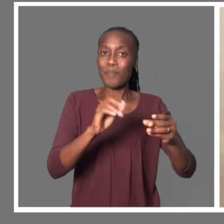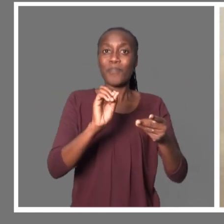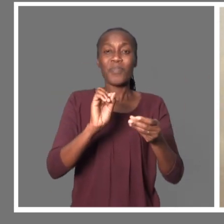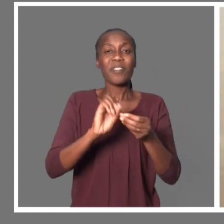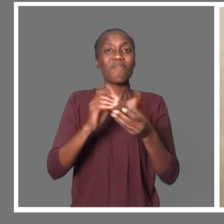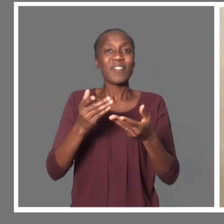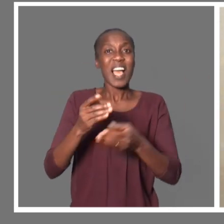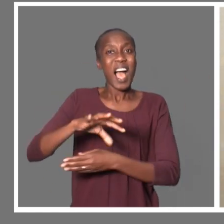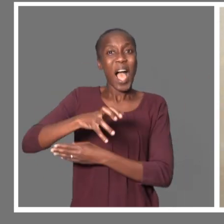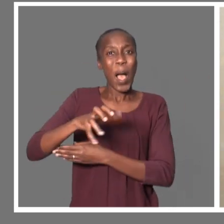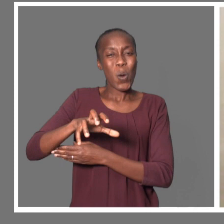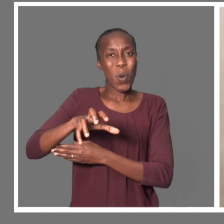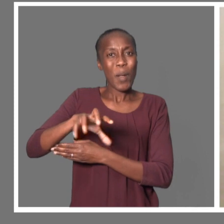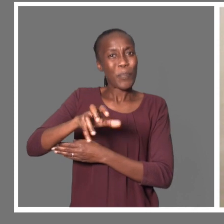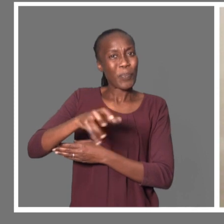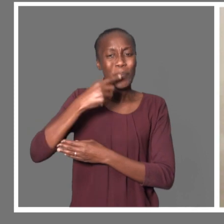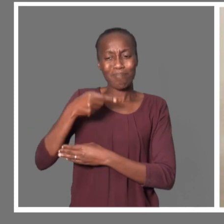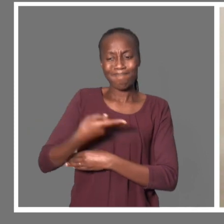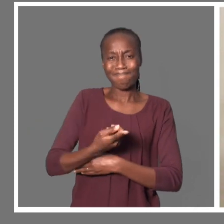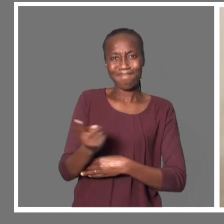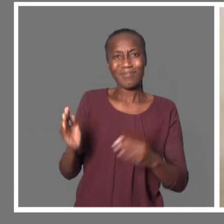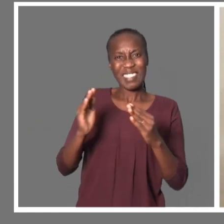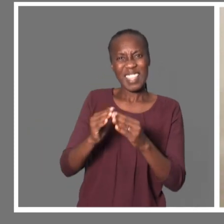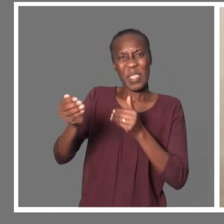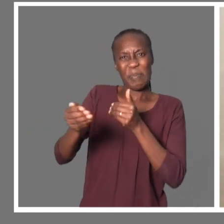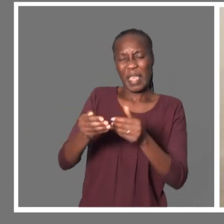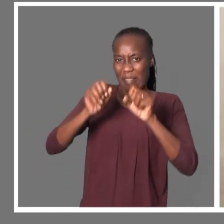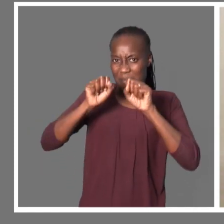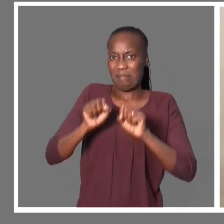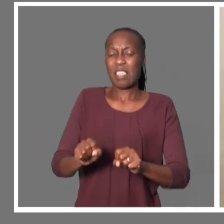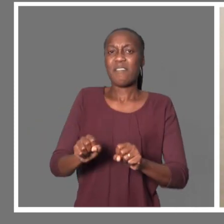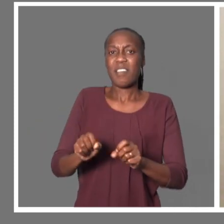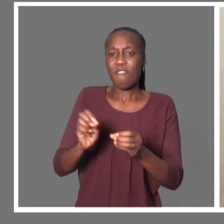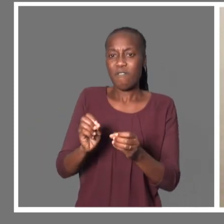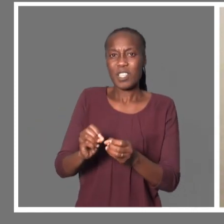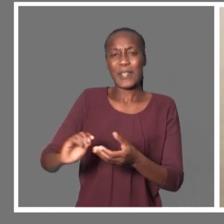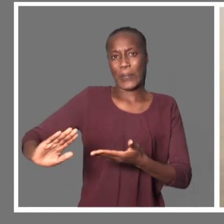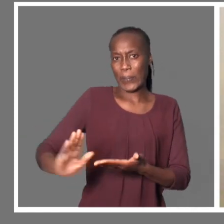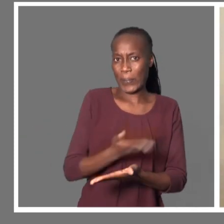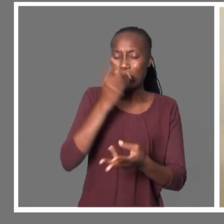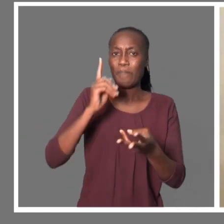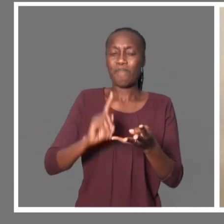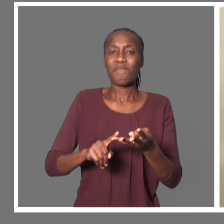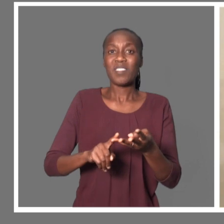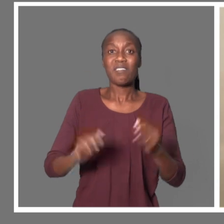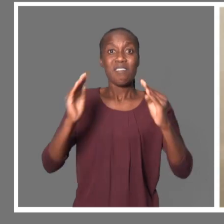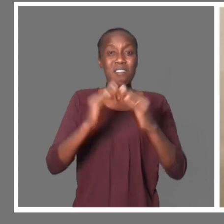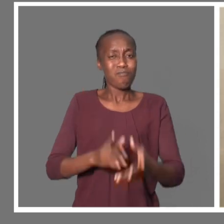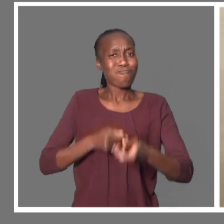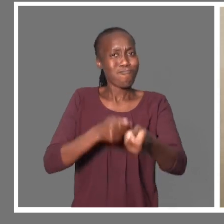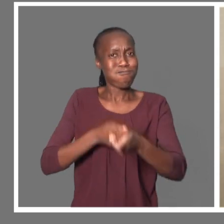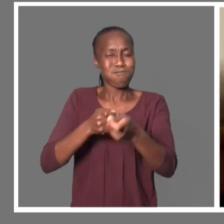tapar as águas, os charcos, pequenos charcos em casa, tem mais também capir, por mais não ter